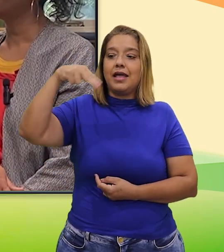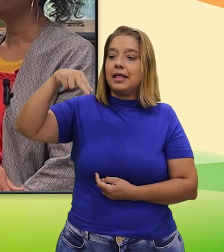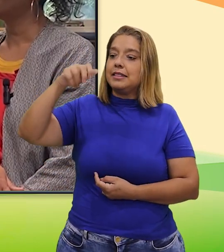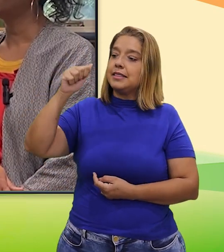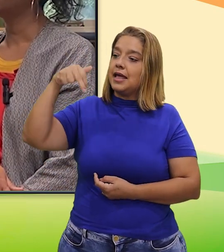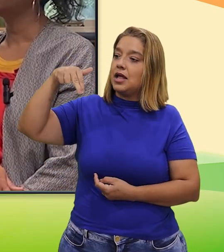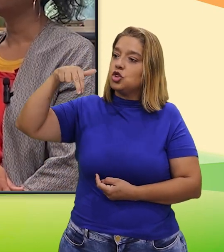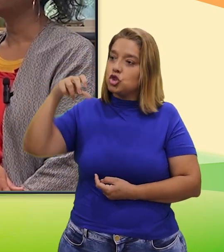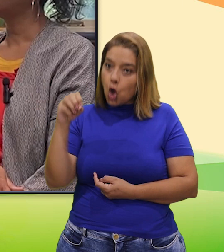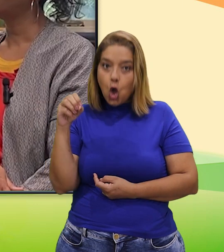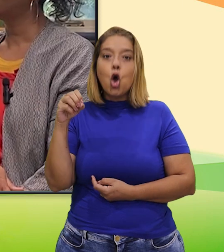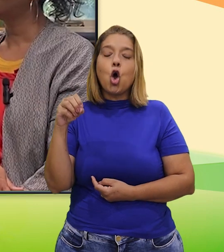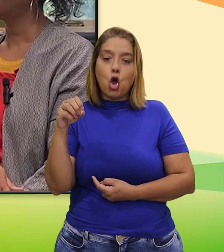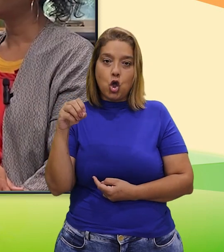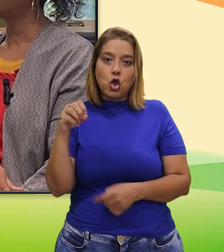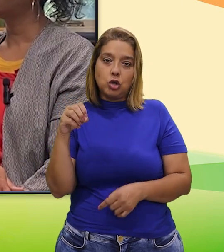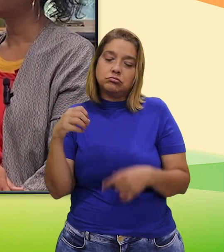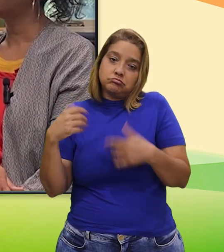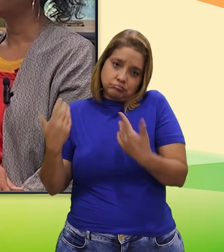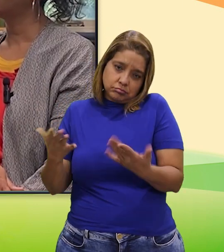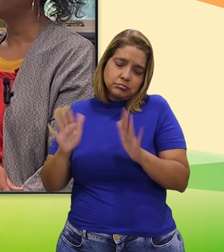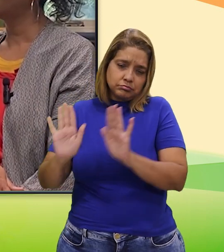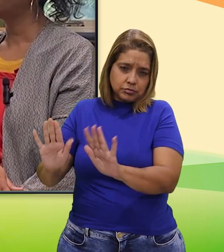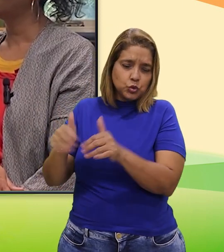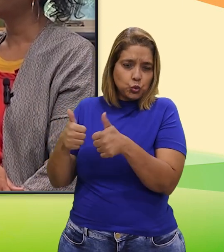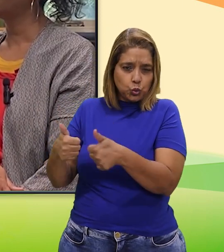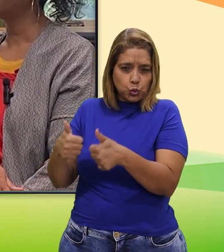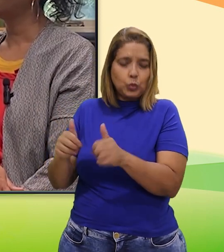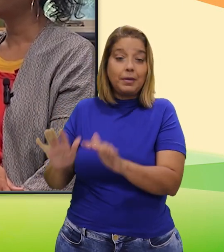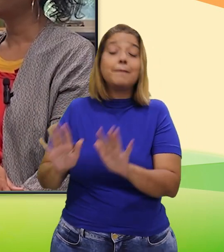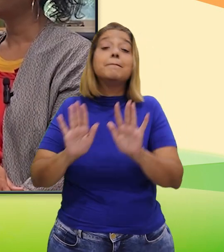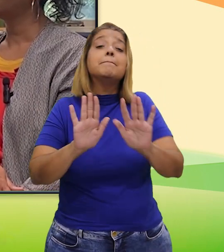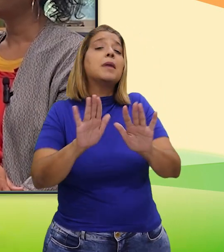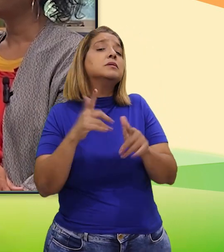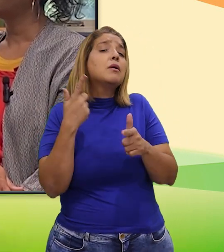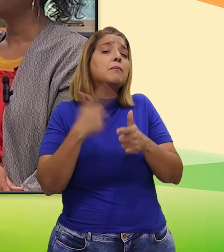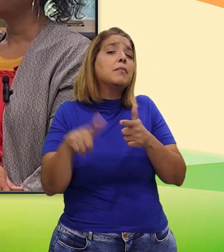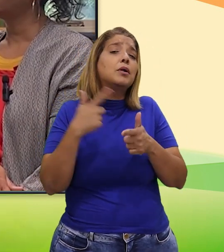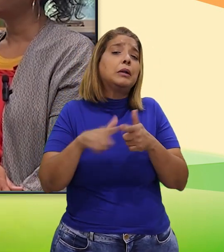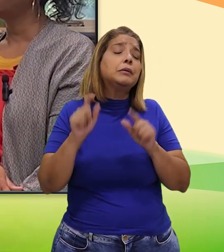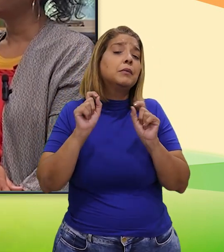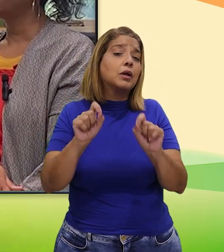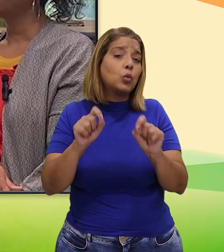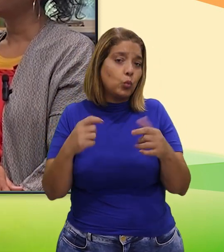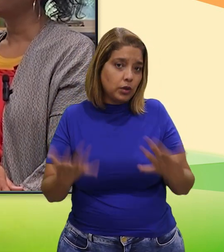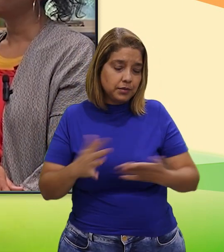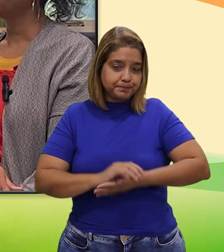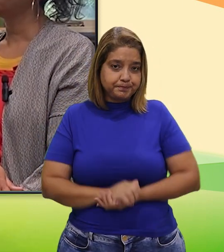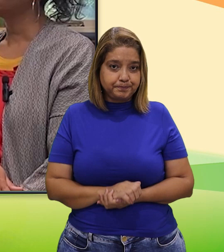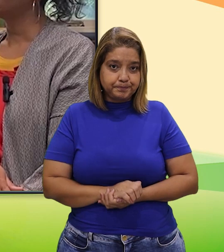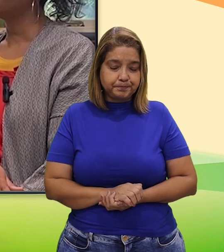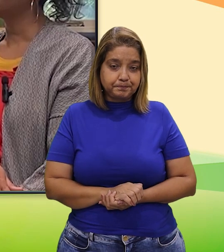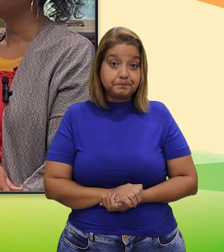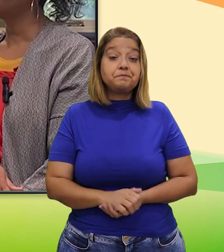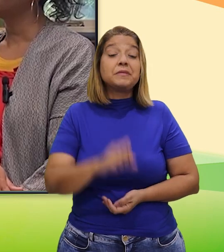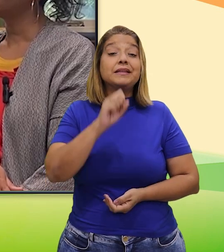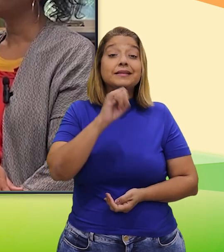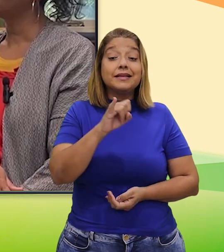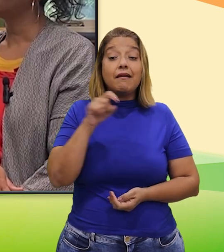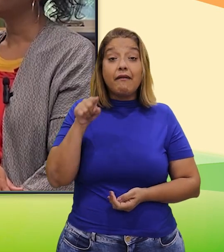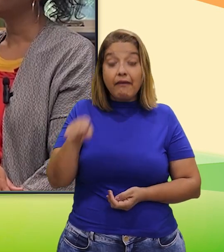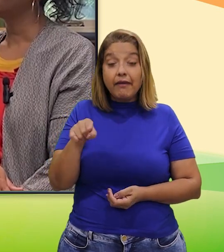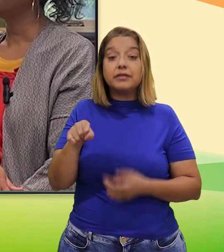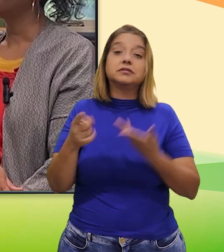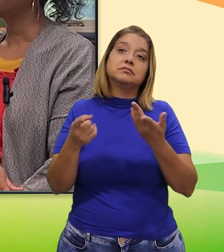a uma estrutura nanométrica. Até aí tudo bem. O que é problema? O problema